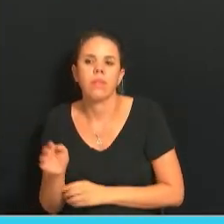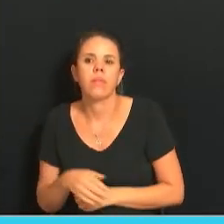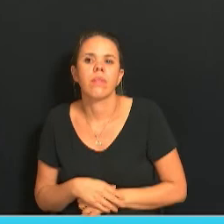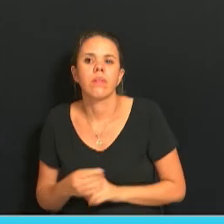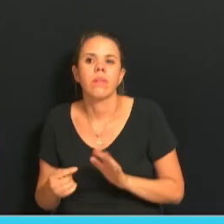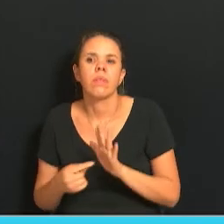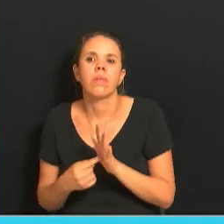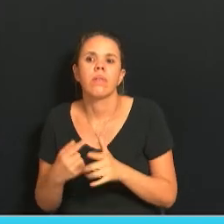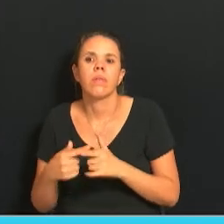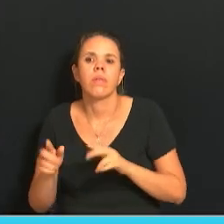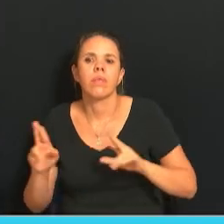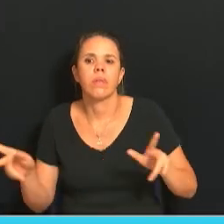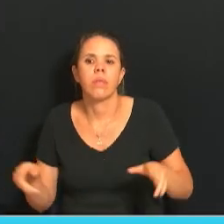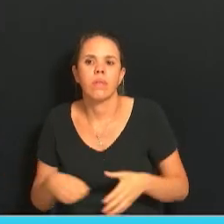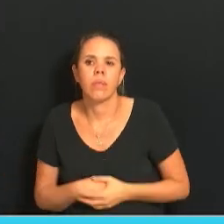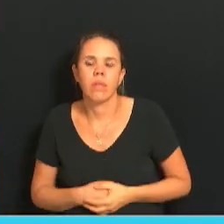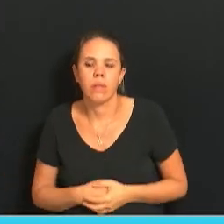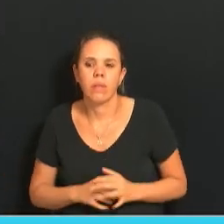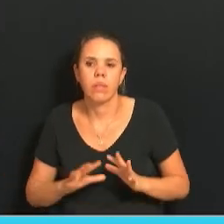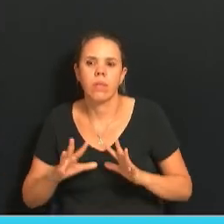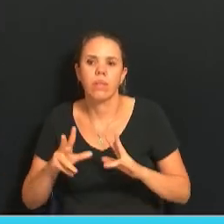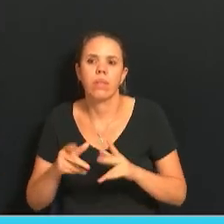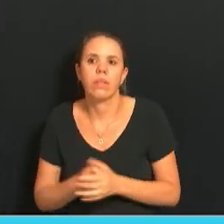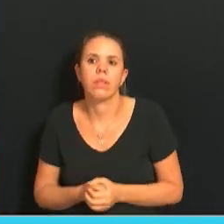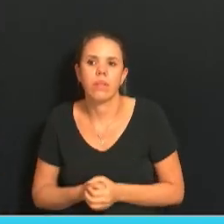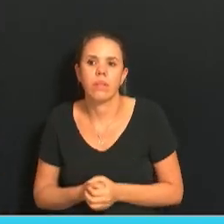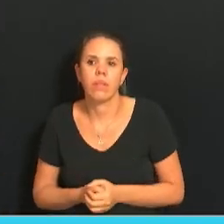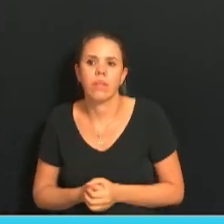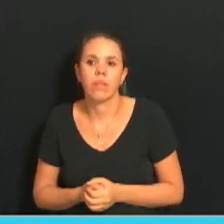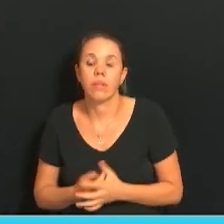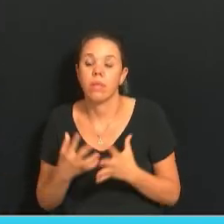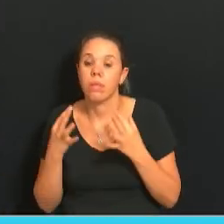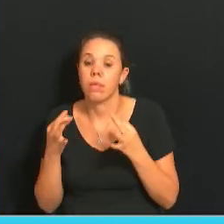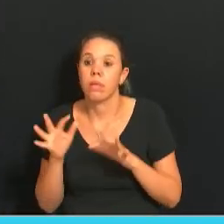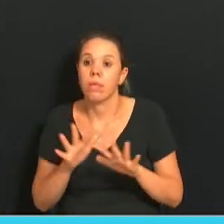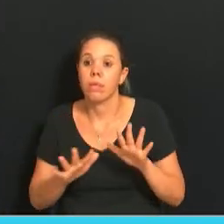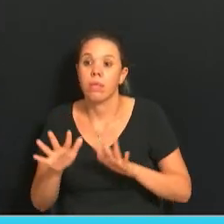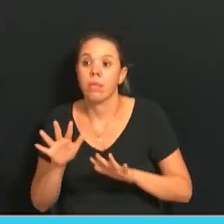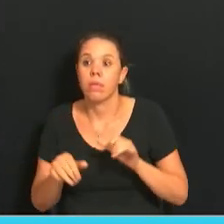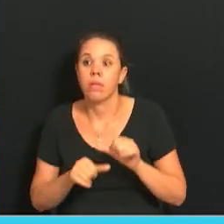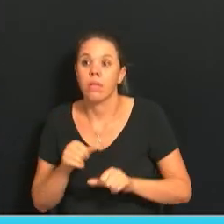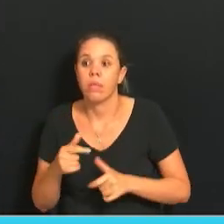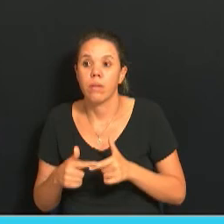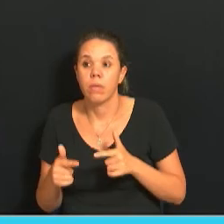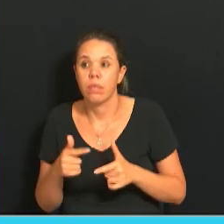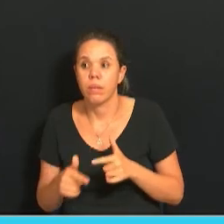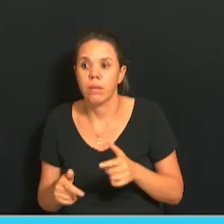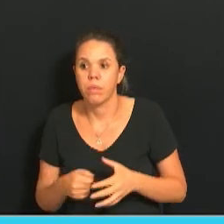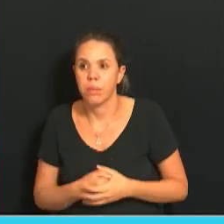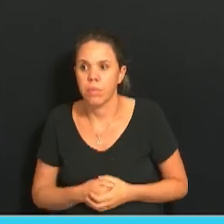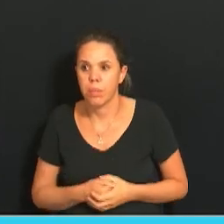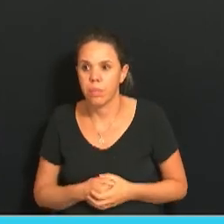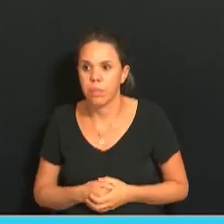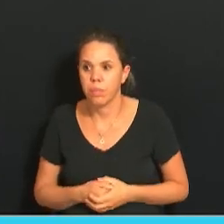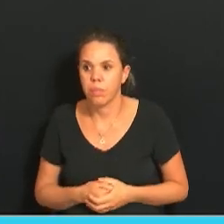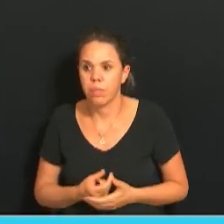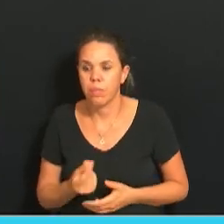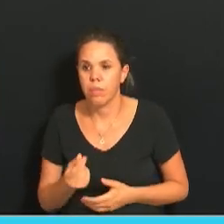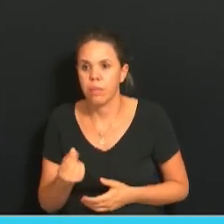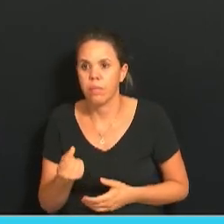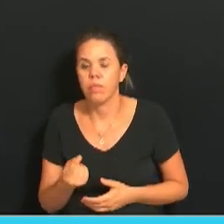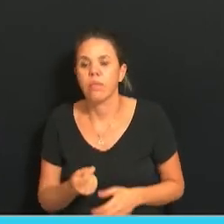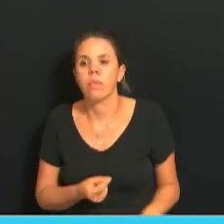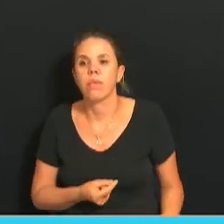sintomas diferentes. Tudo isso tem que chamar a sua atenção, porque qualquer uma desses sinais que se perpetuem, fiquem